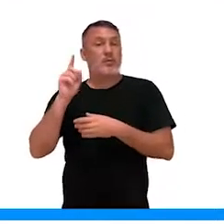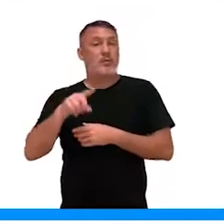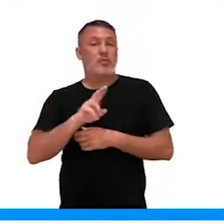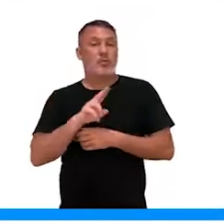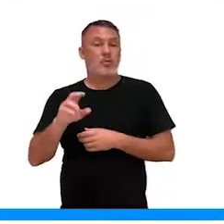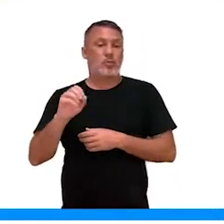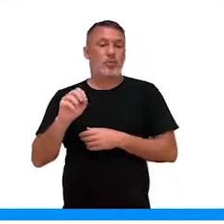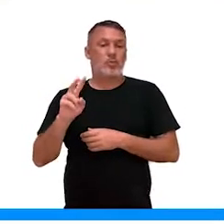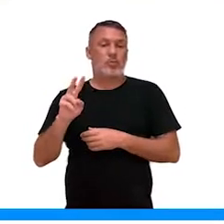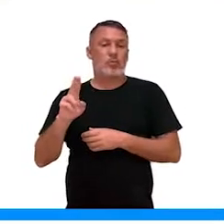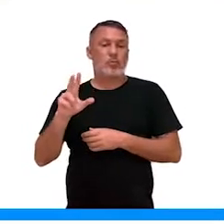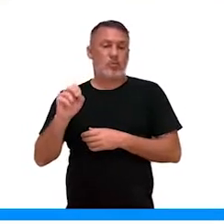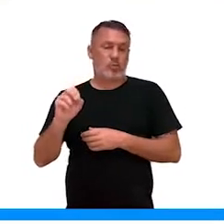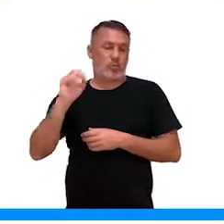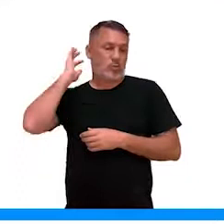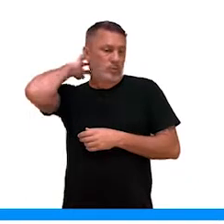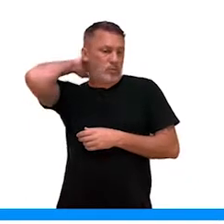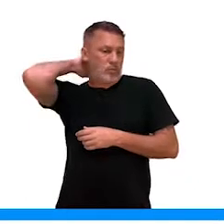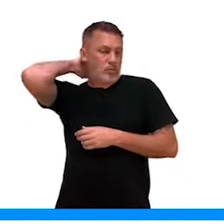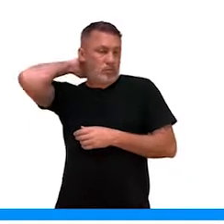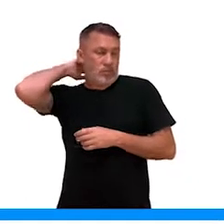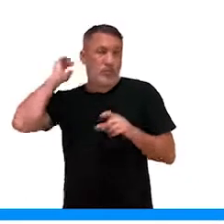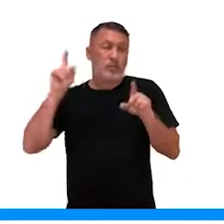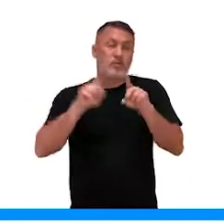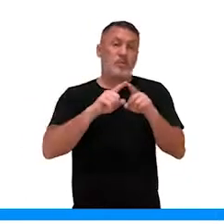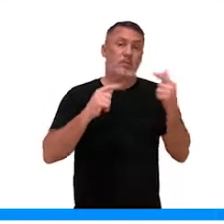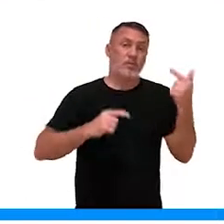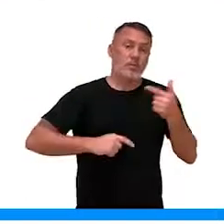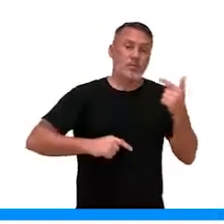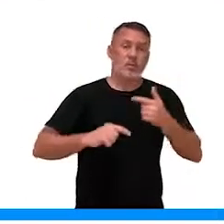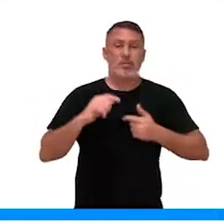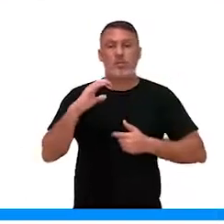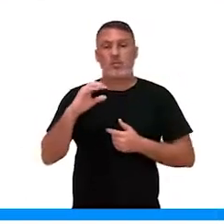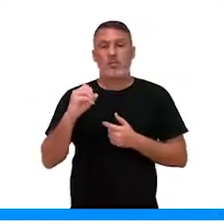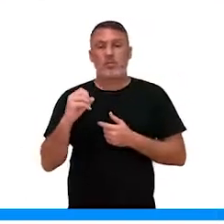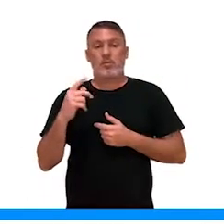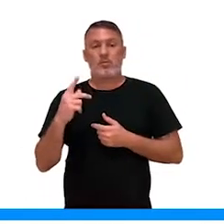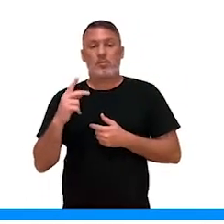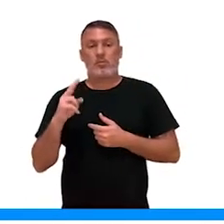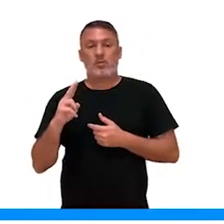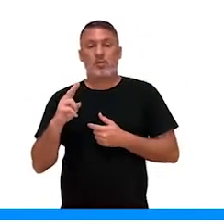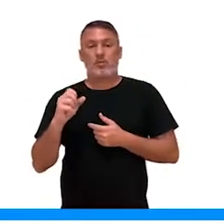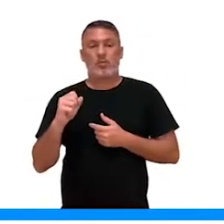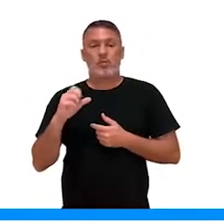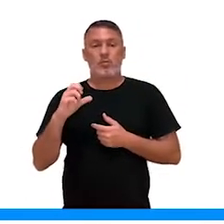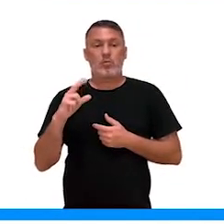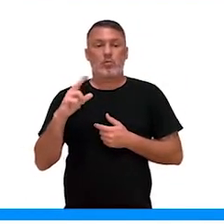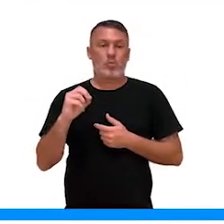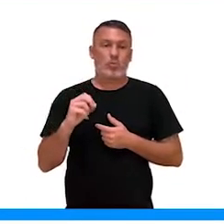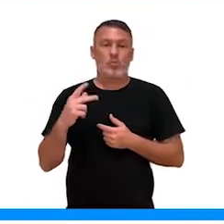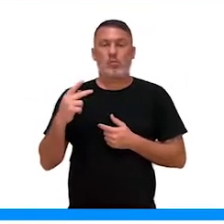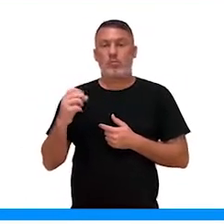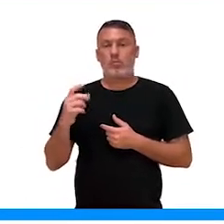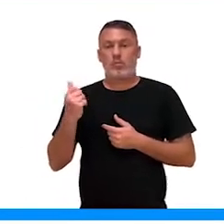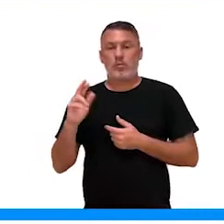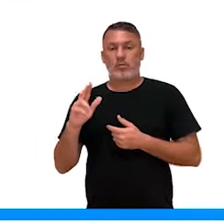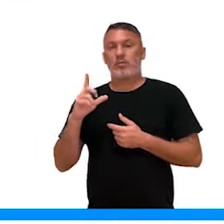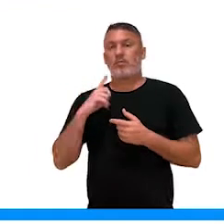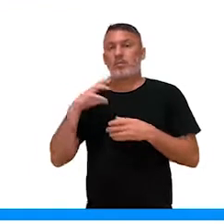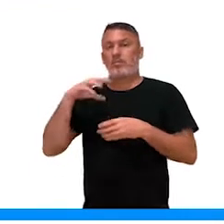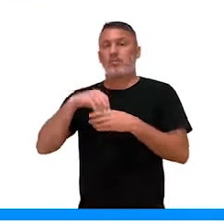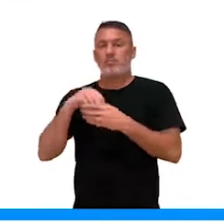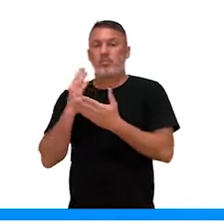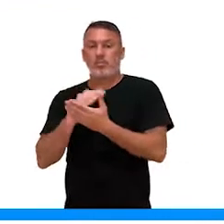a gente vai chamar agora de óvulo junto com o zigoto, e vamos ter o segundo corpúsculo polar, porque a